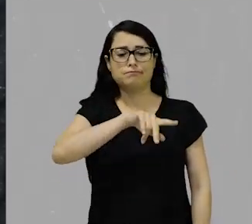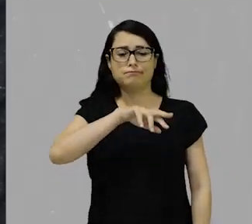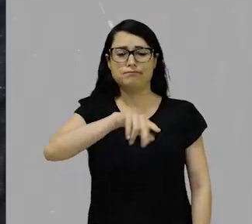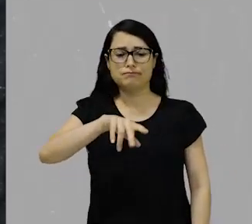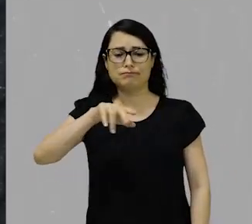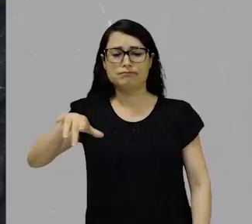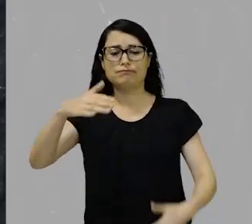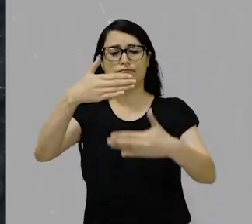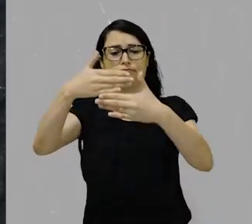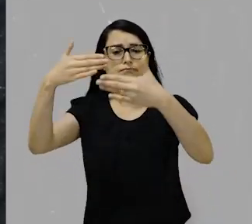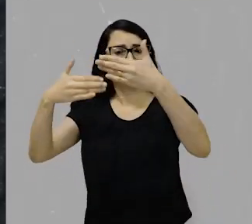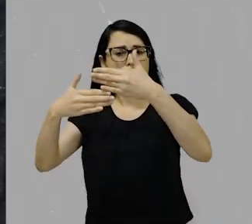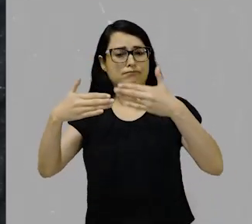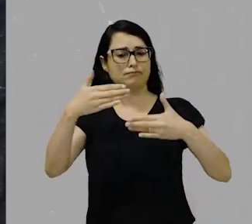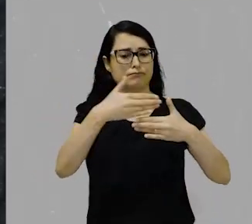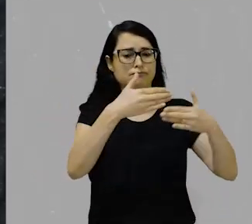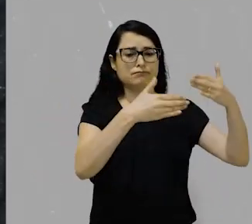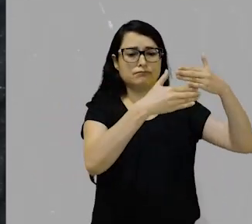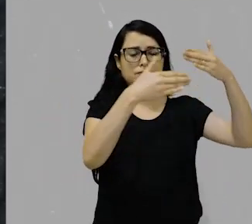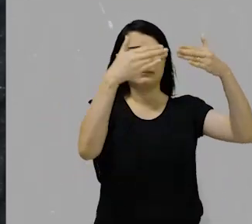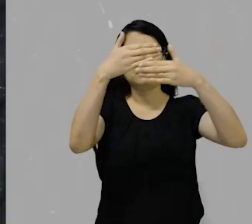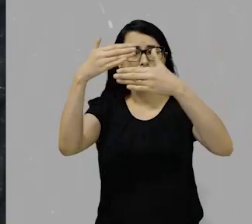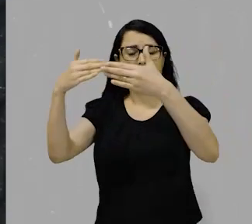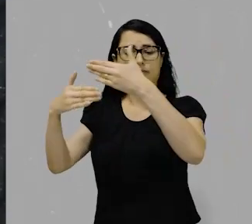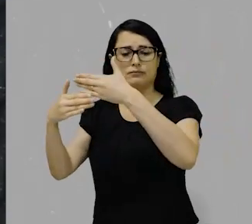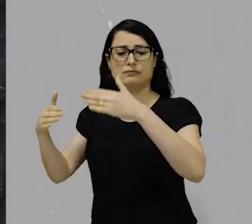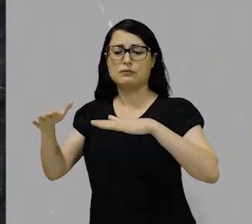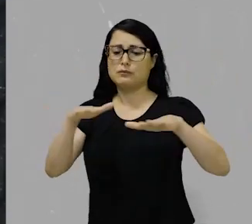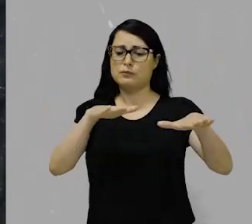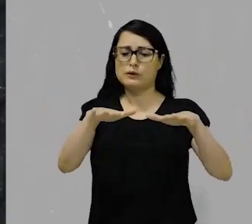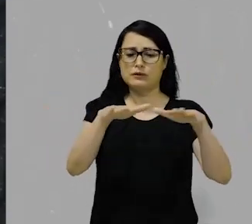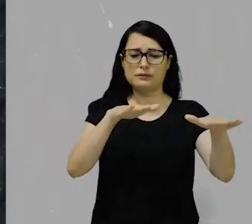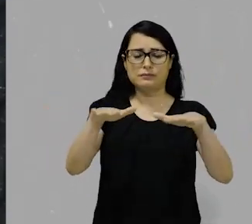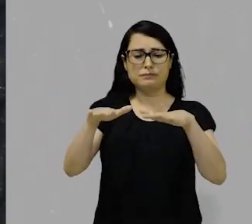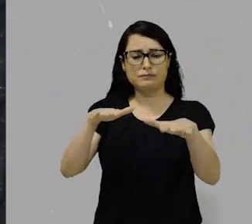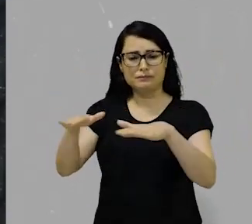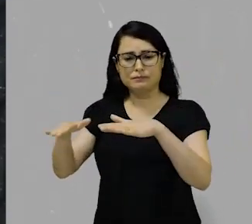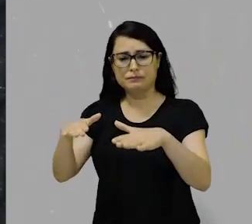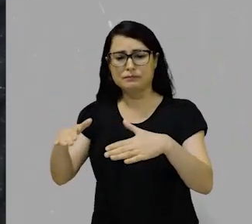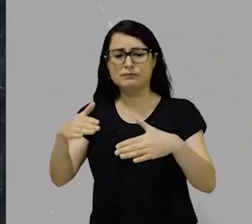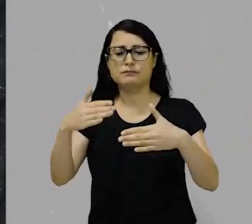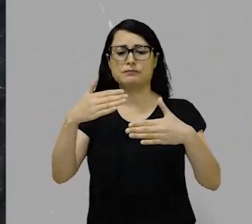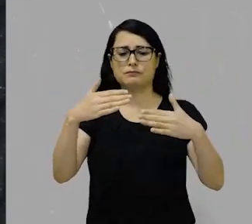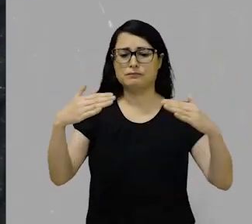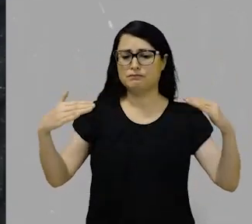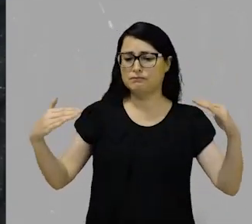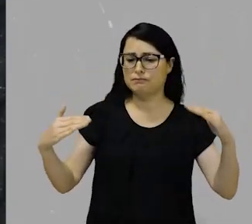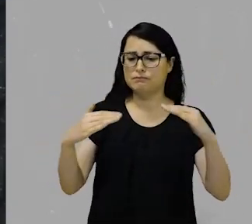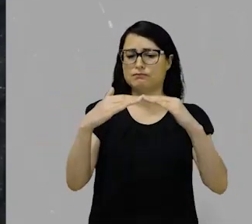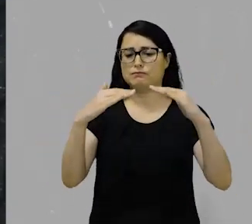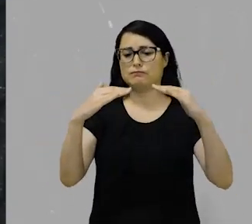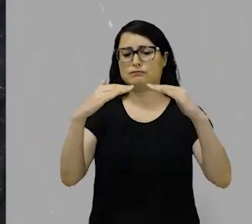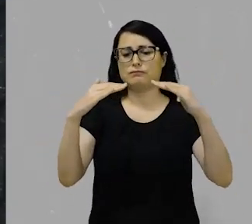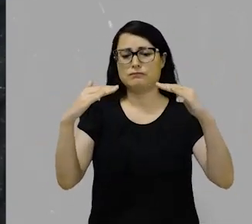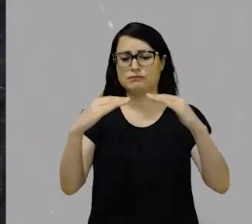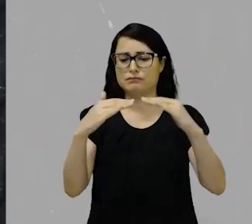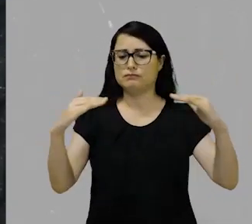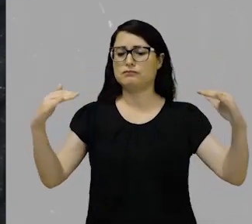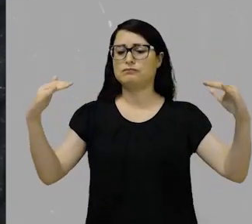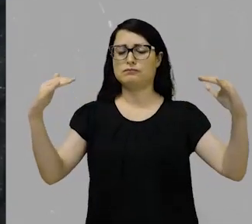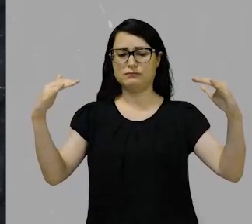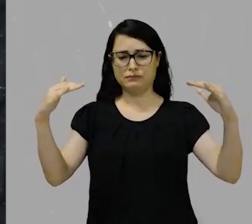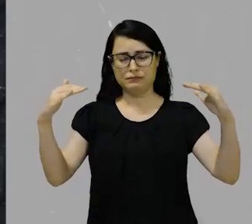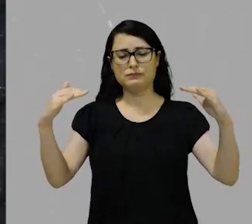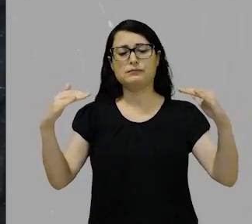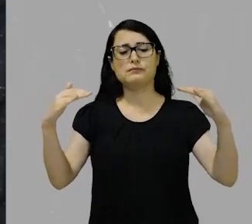placas tectônicas, tá, que vão estar constantemente se movimentando, se chocando, tá, ou se separando